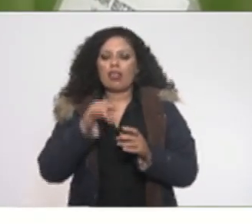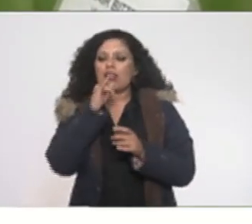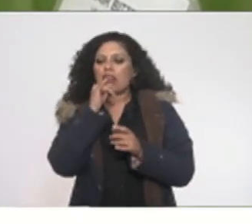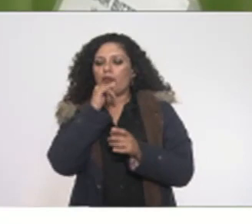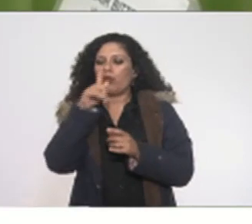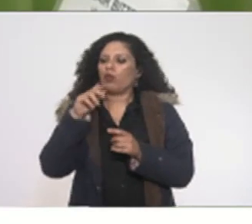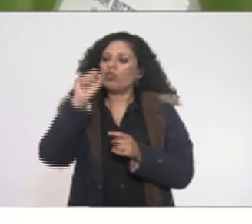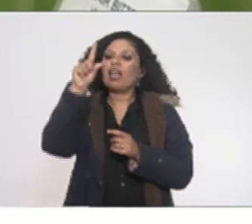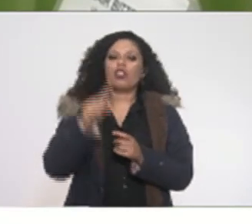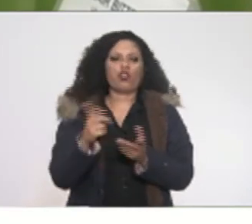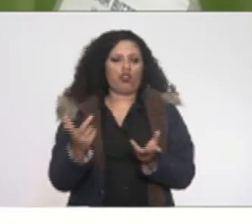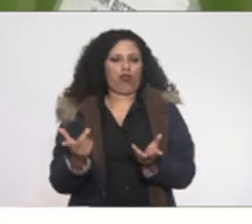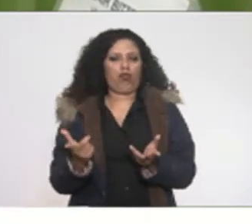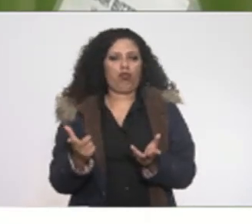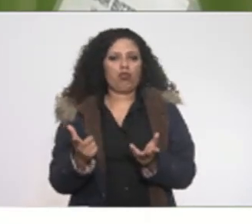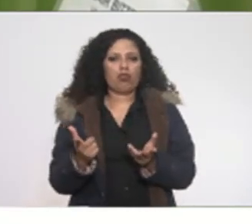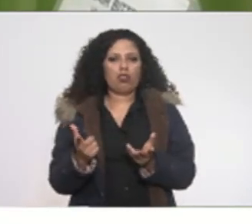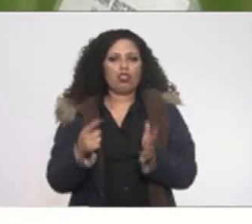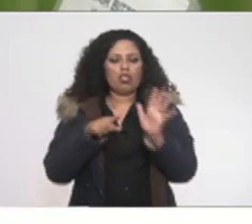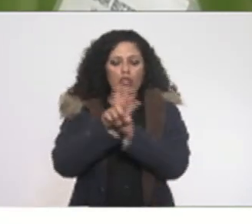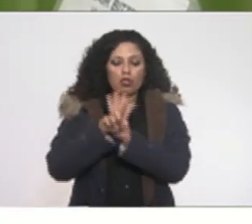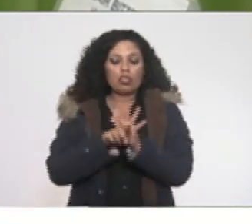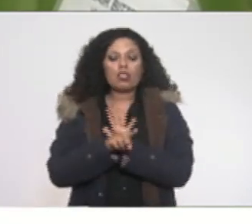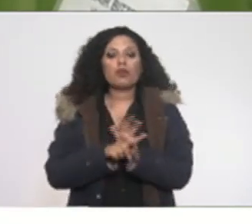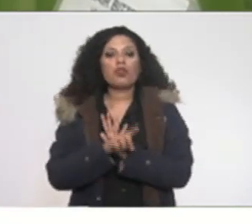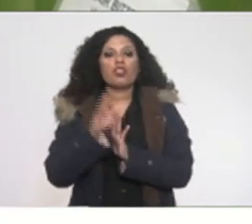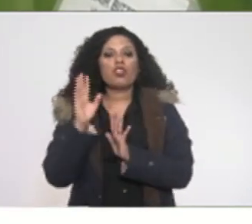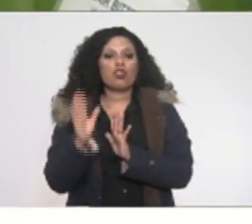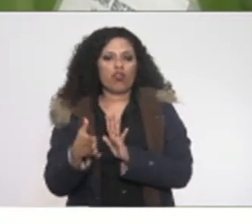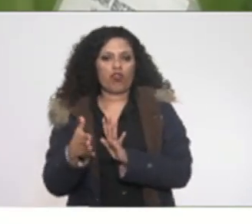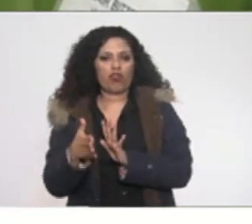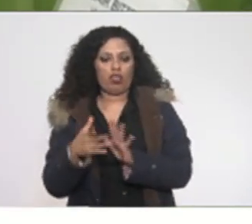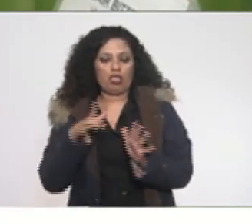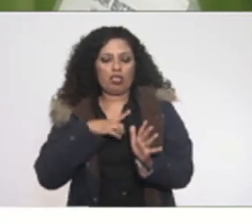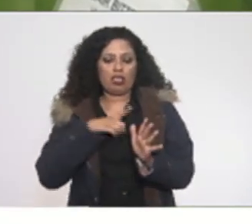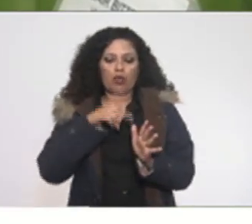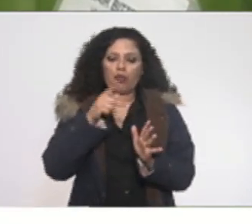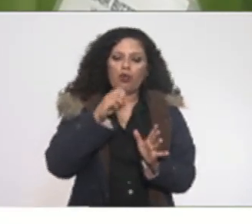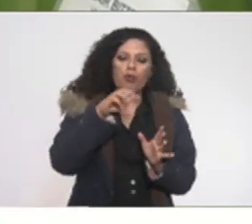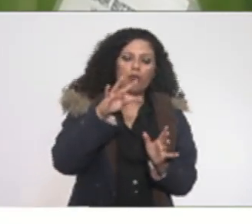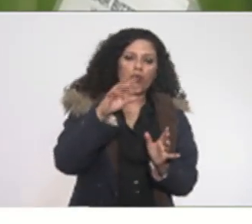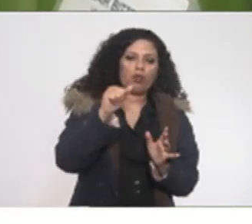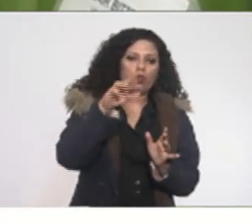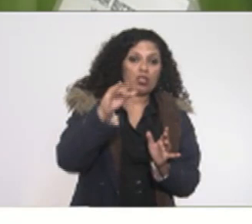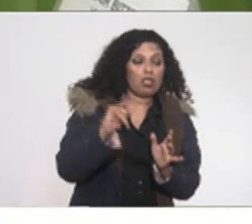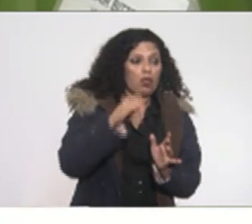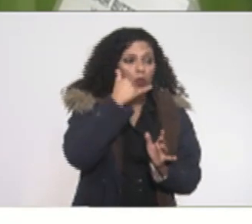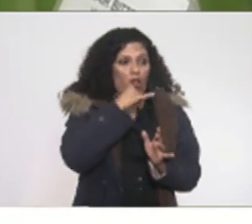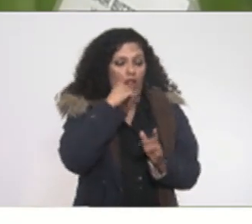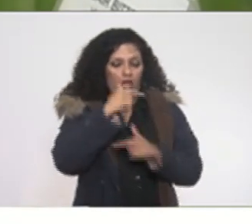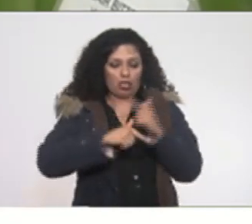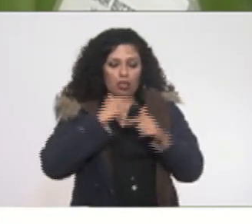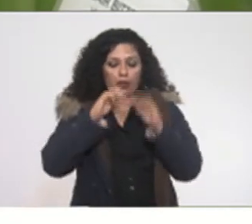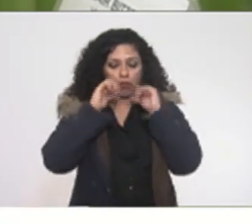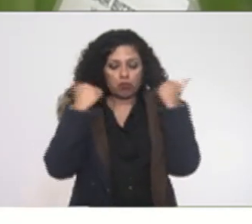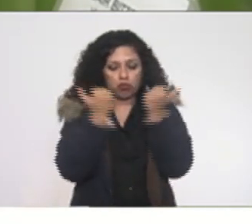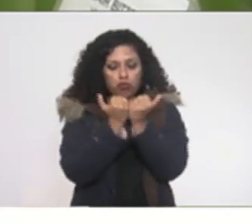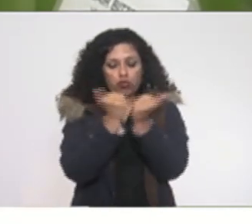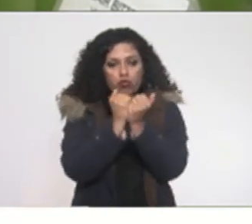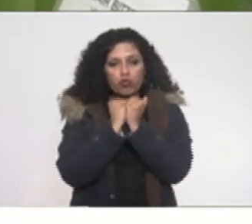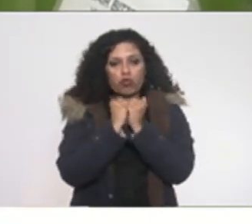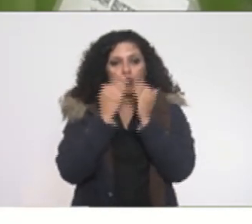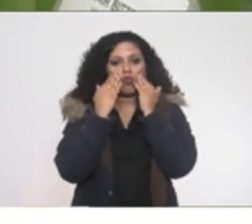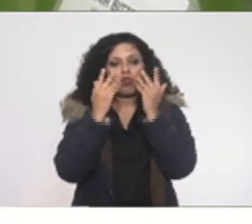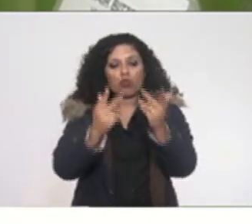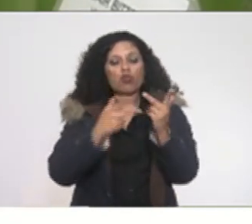gás. E aí verifiquei já que saiu uma portaria, a minha assessora me trouxe, onde cai o valor